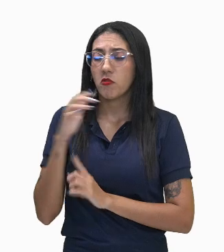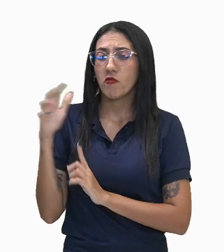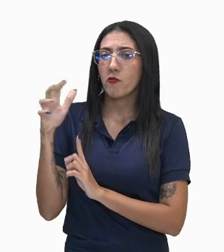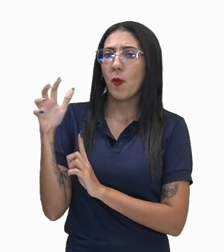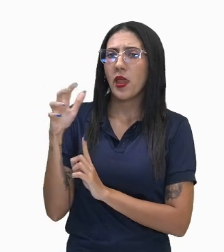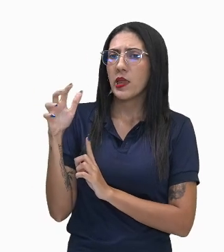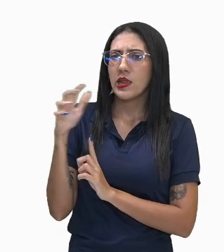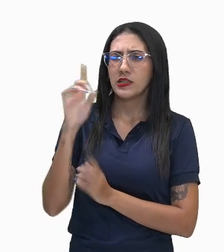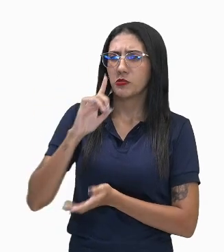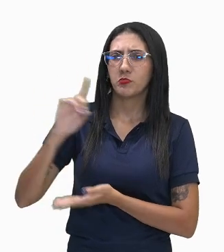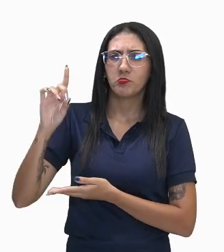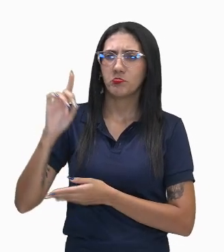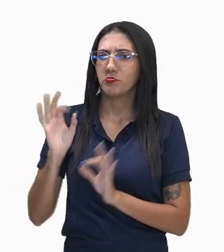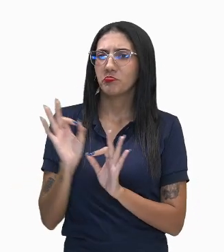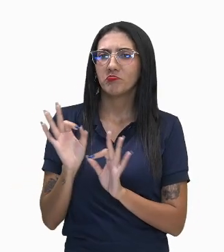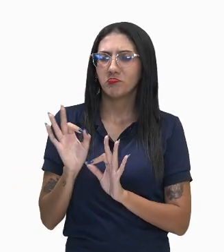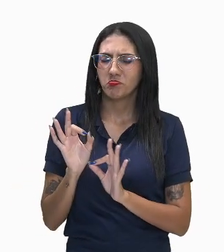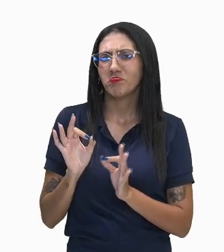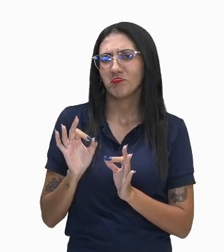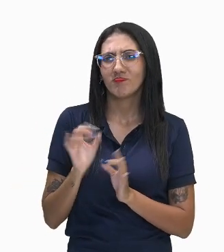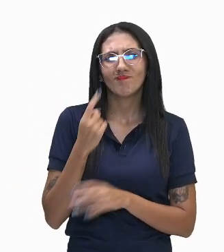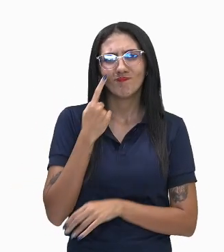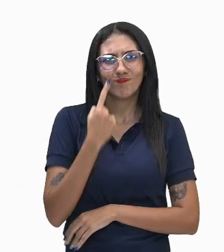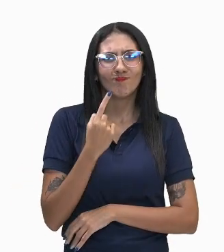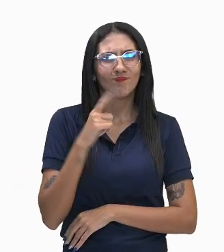divino. Olha só que interessante.